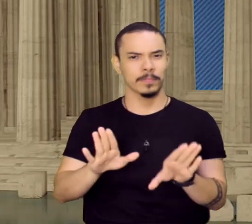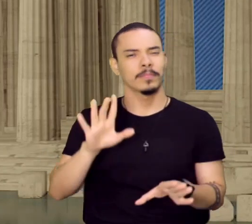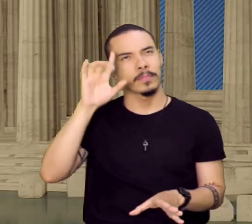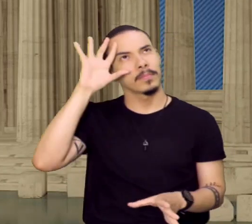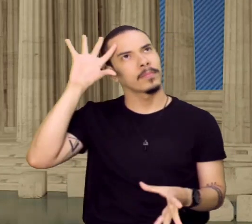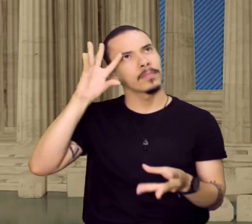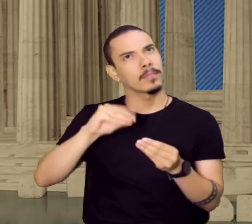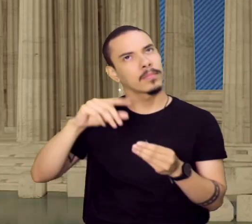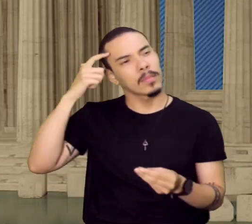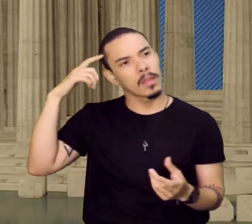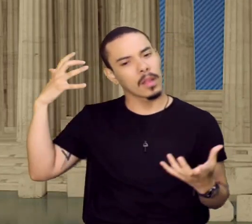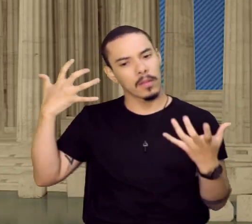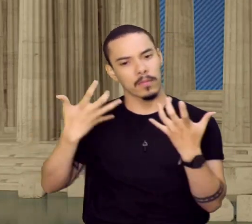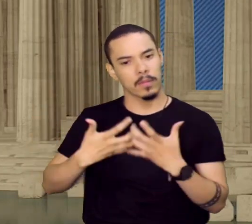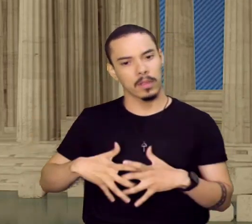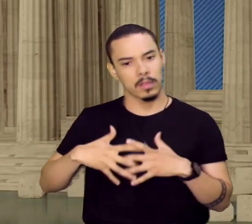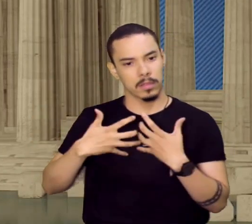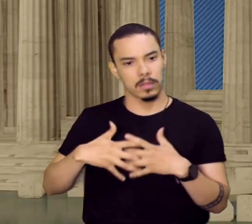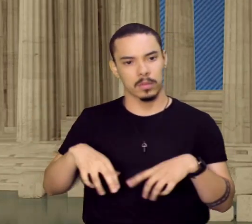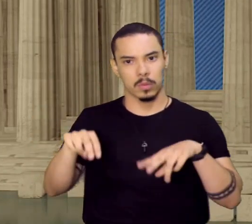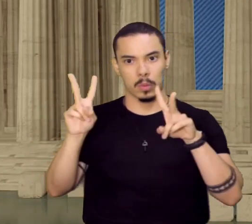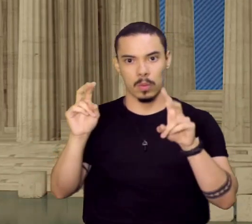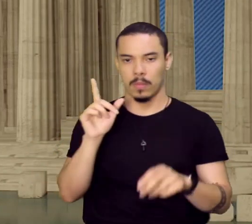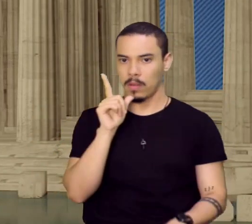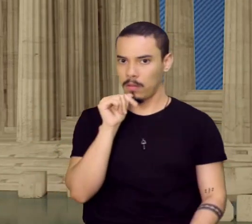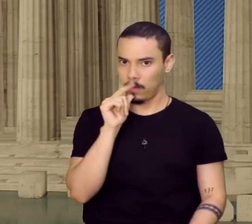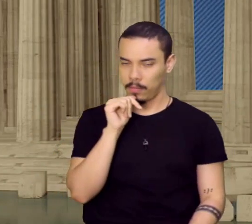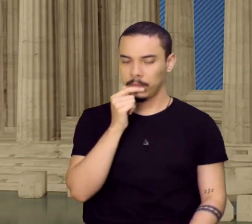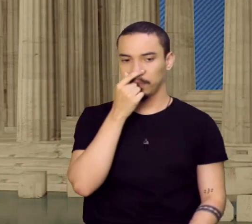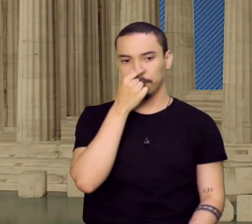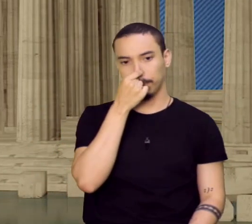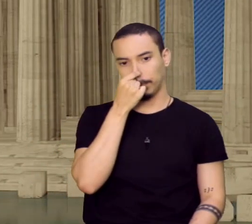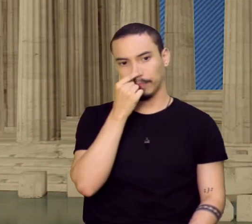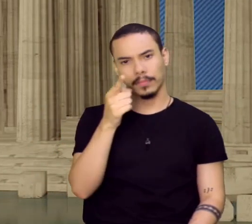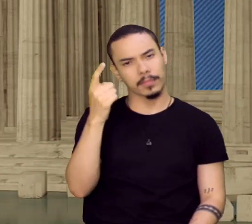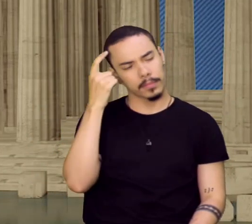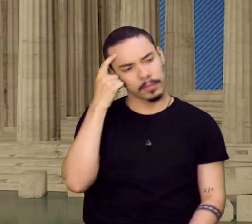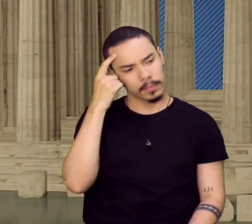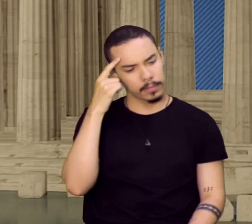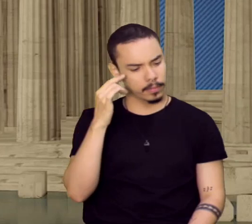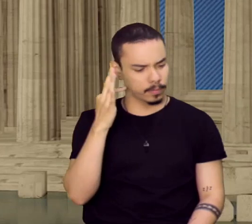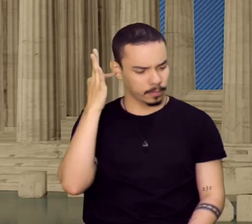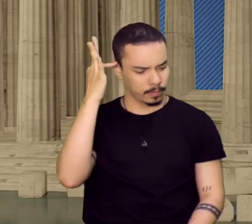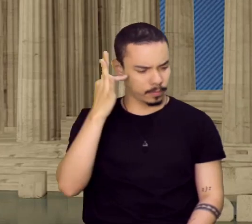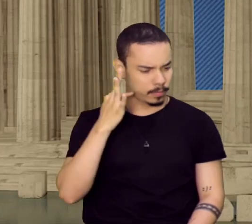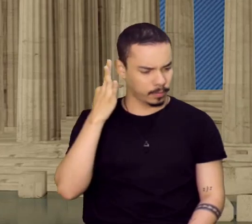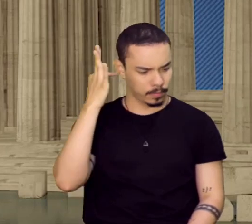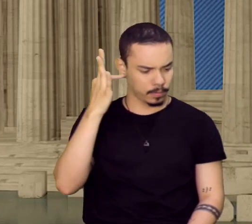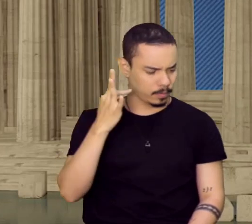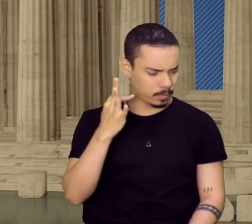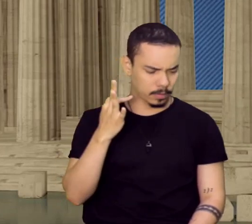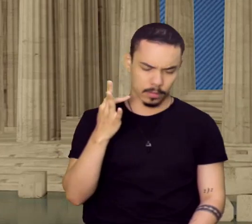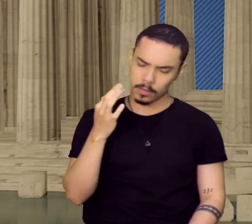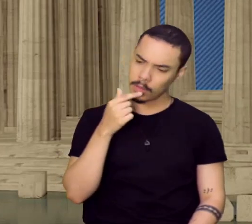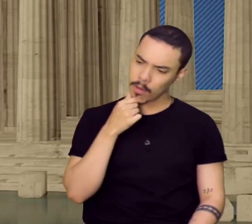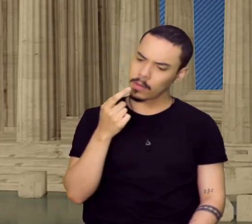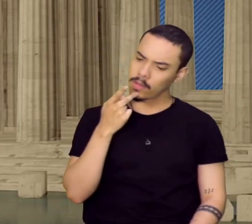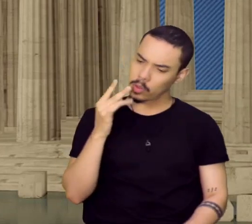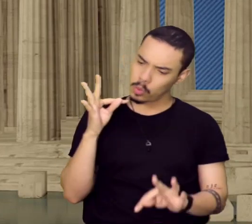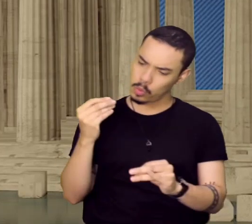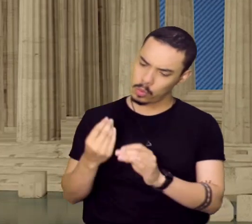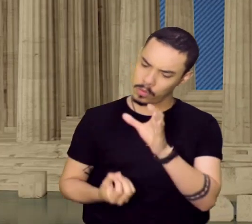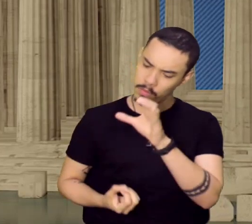breve sobre a água. Aí pensou, olha, na filosofia teve um pensador que disse que tudo veio da